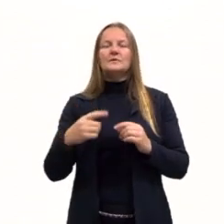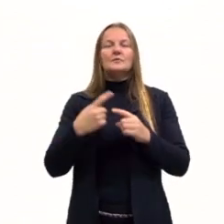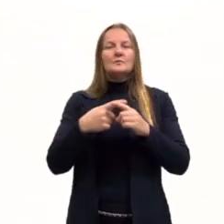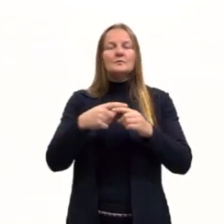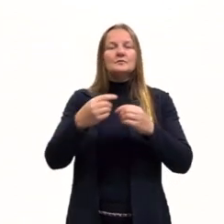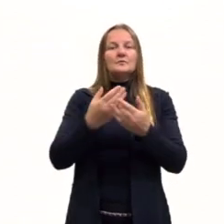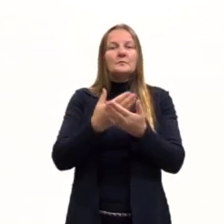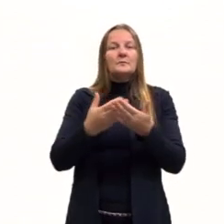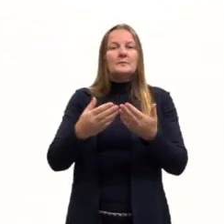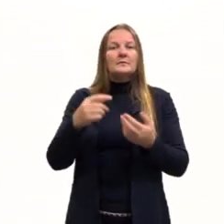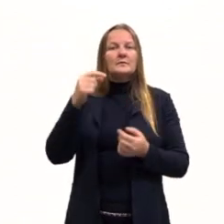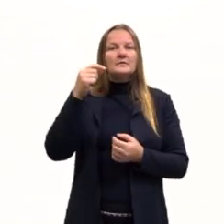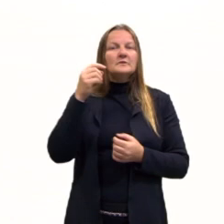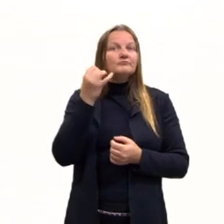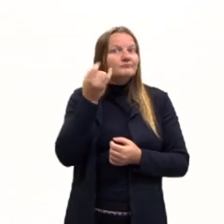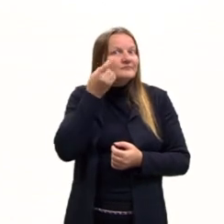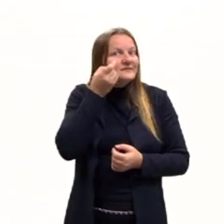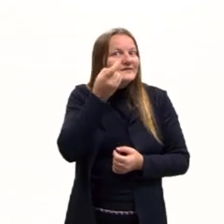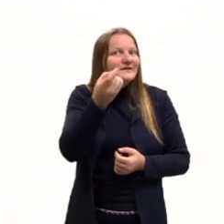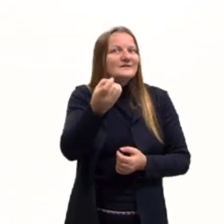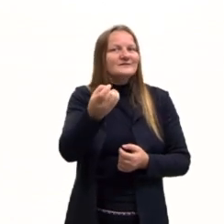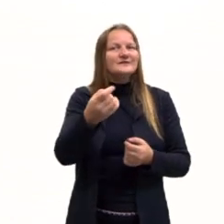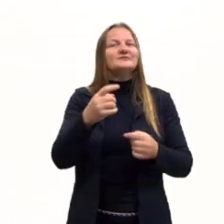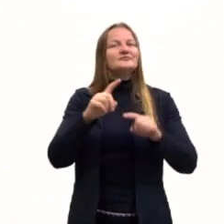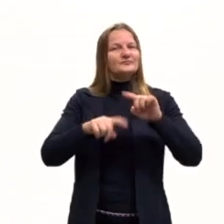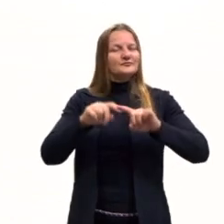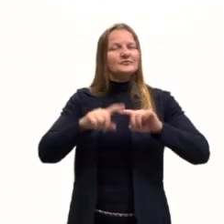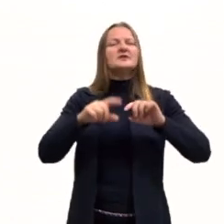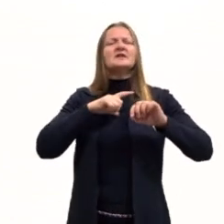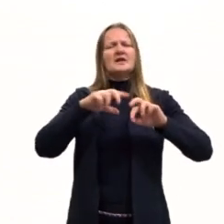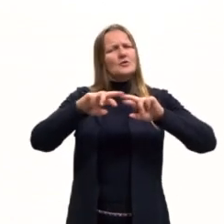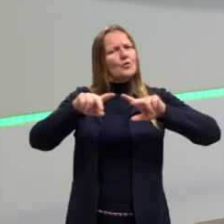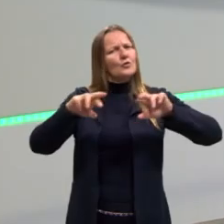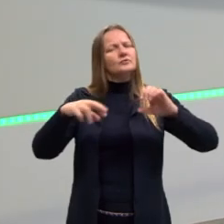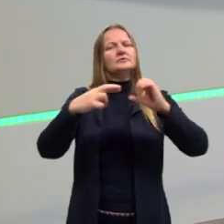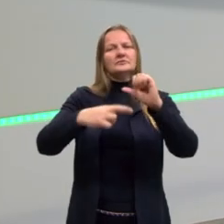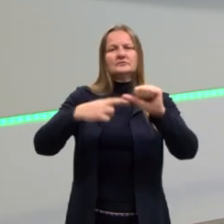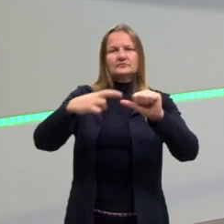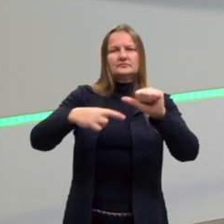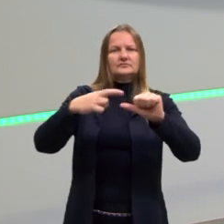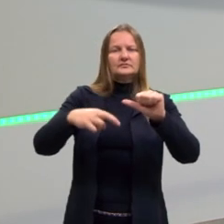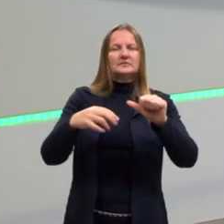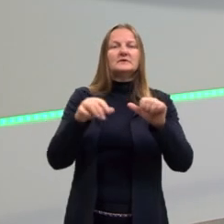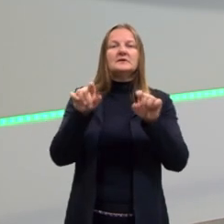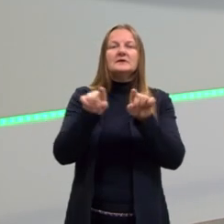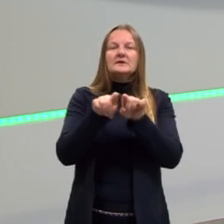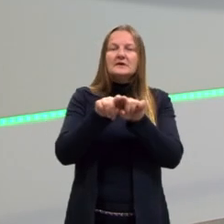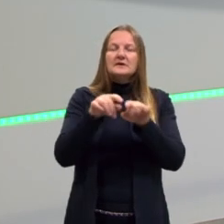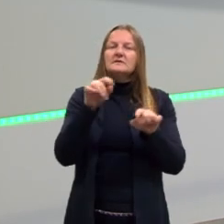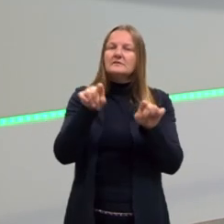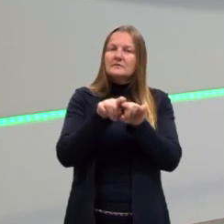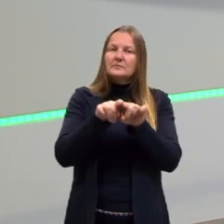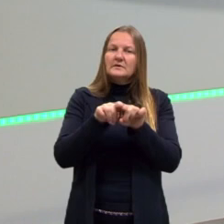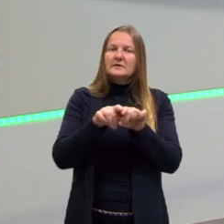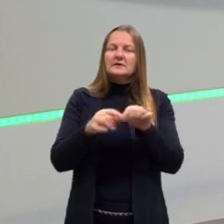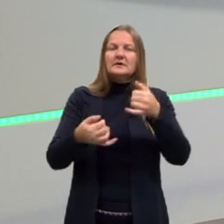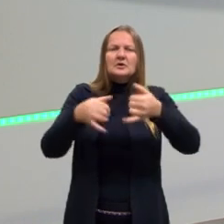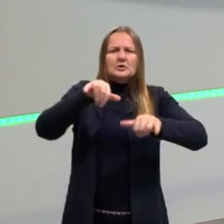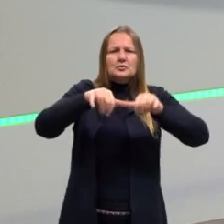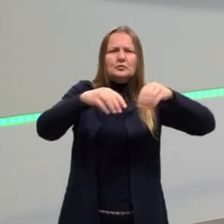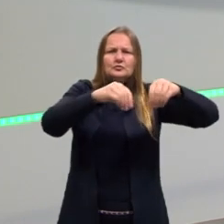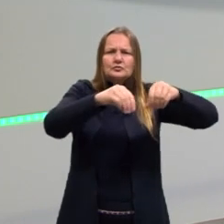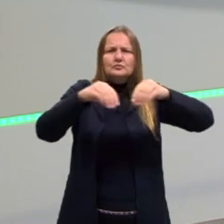óculos solar meu interessante é claro que existem outras reações atestado outros elementos químicos para essa